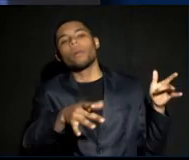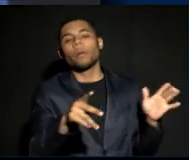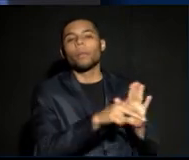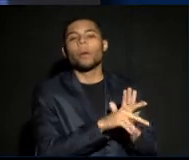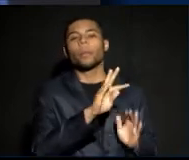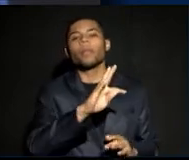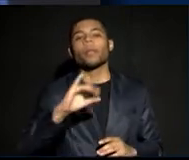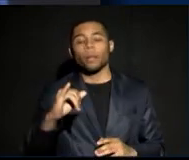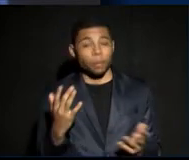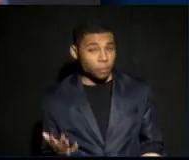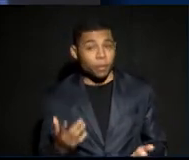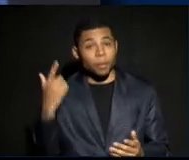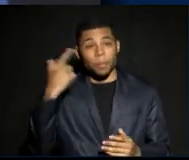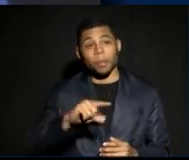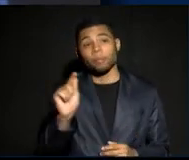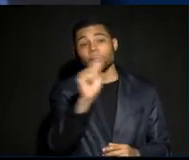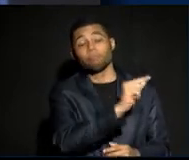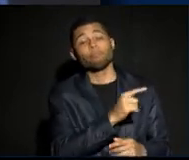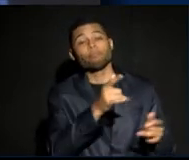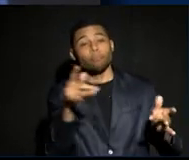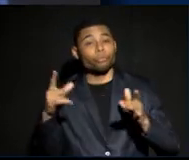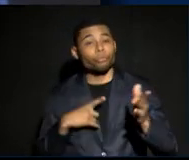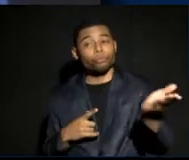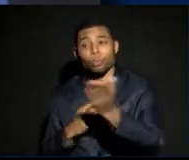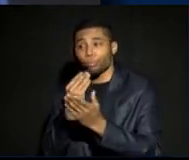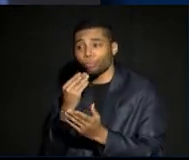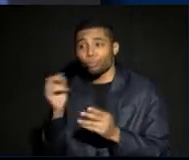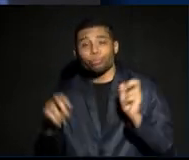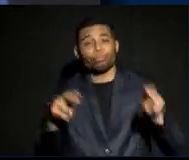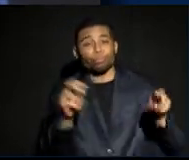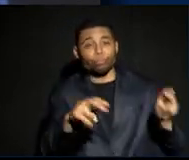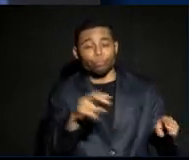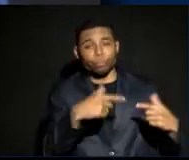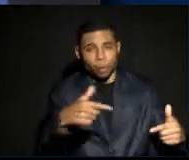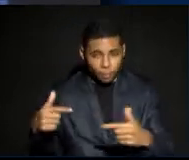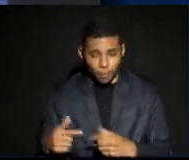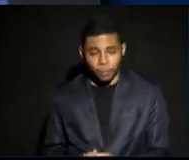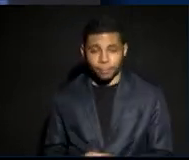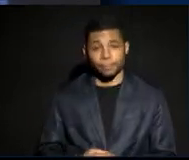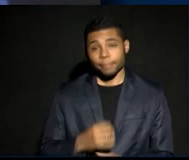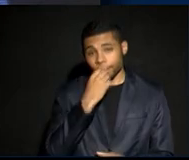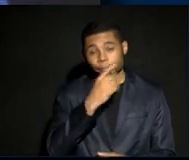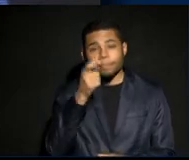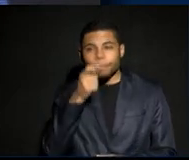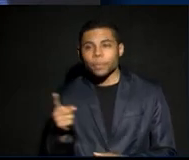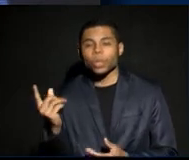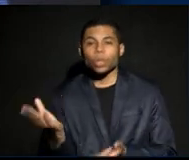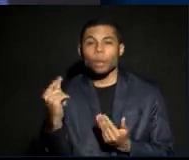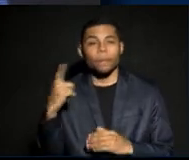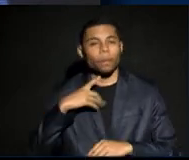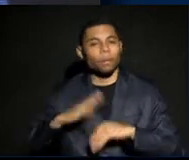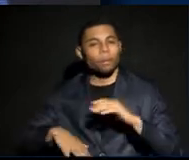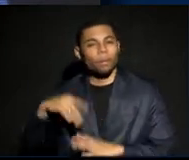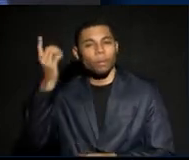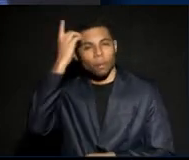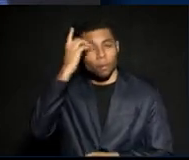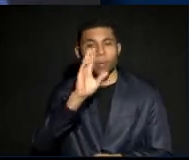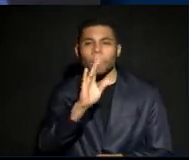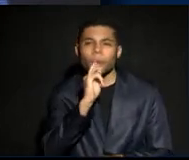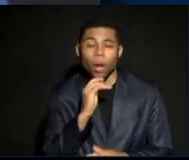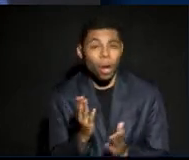no setor de alta tecnologia quantos Parque Tecnológico nós temos nós podemos ter e interessante o nosso jovem tem que talento